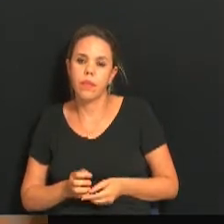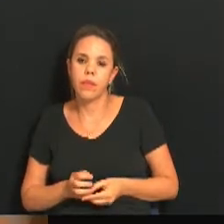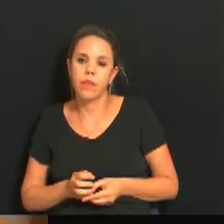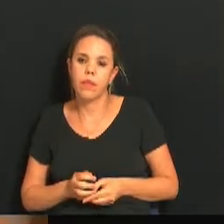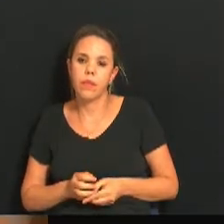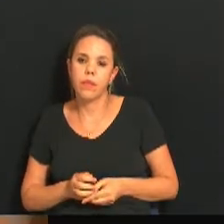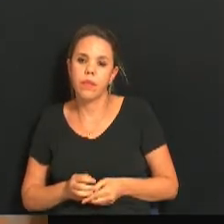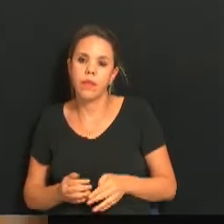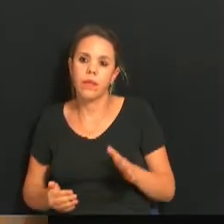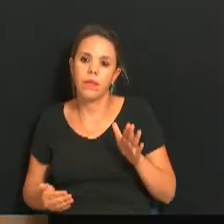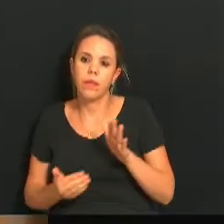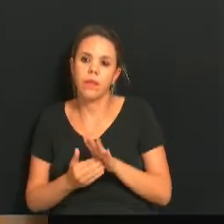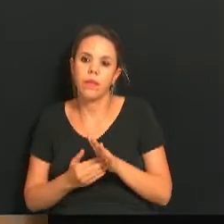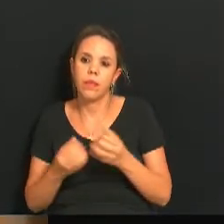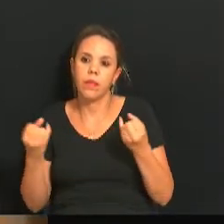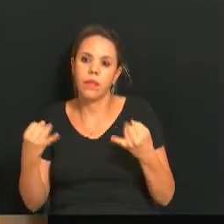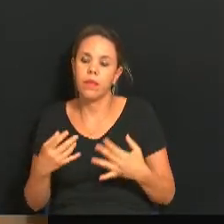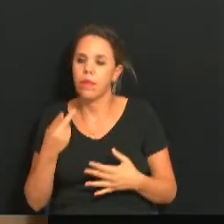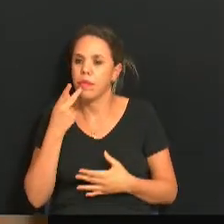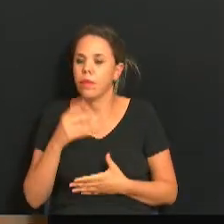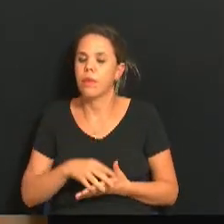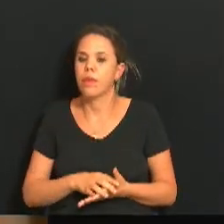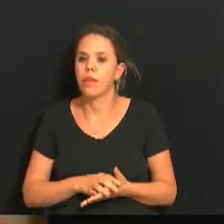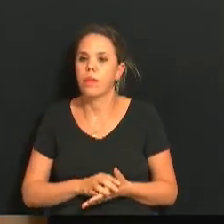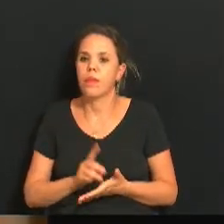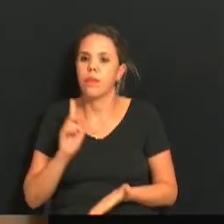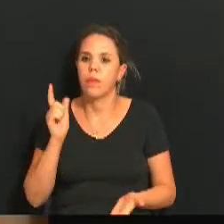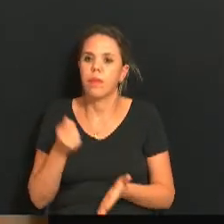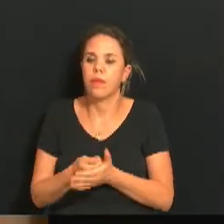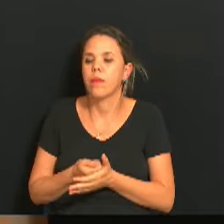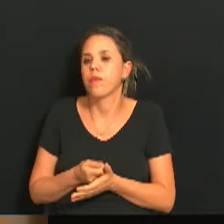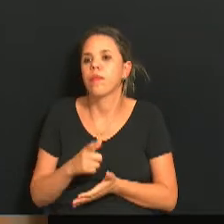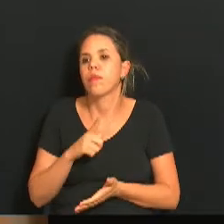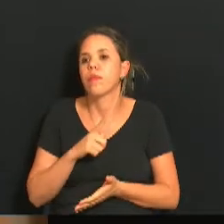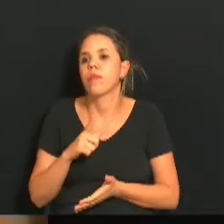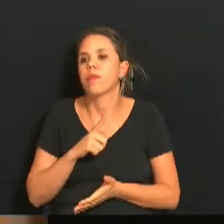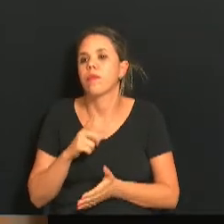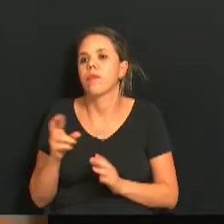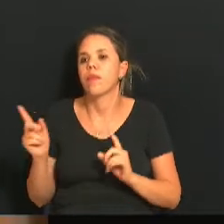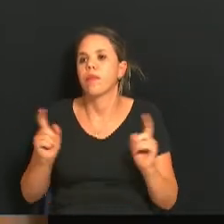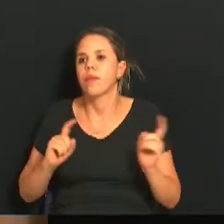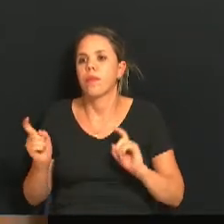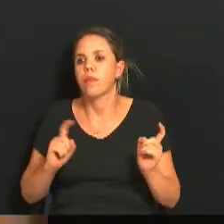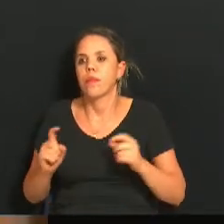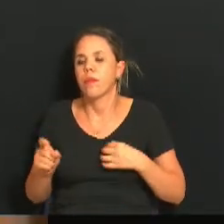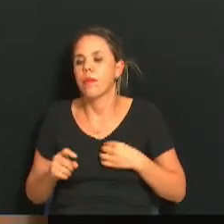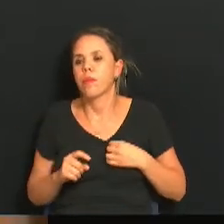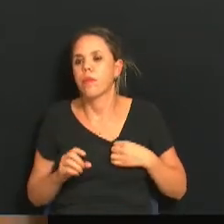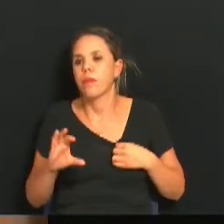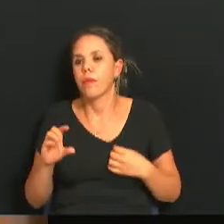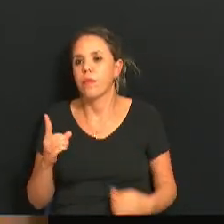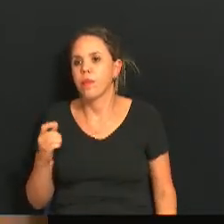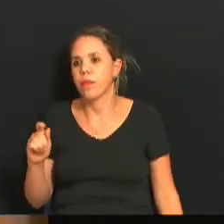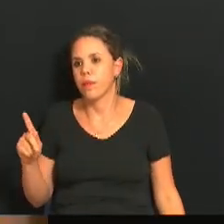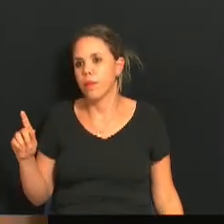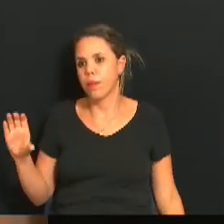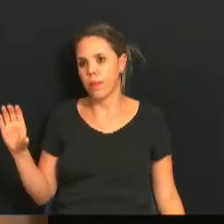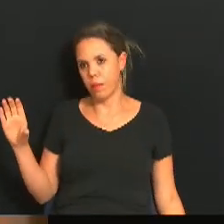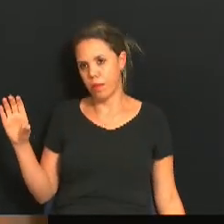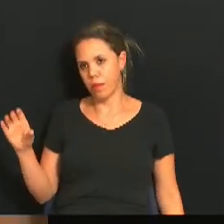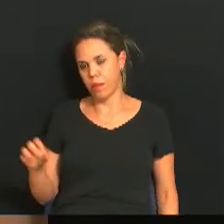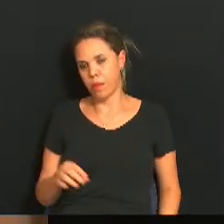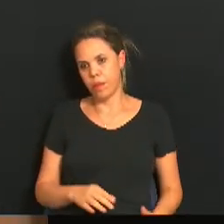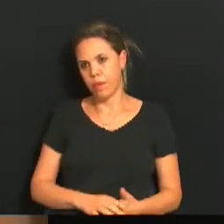último tá bem falado aqui que tem uma decisão dentro da reunião lá do debate que teve uma